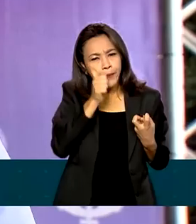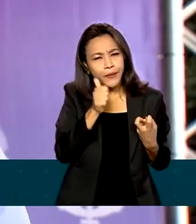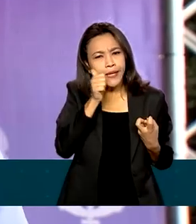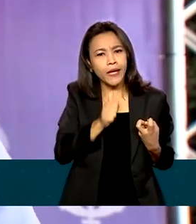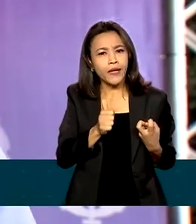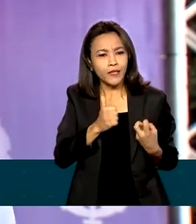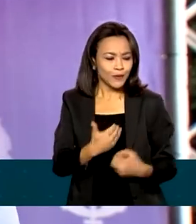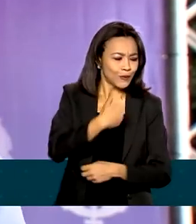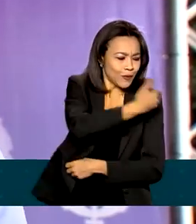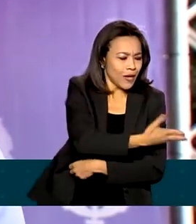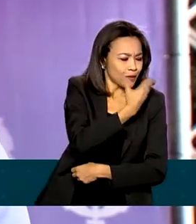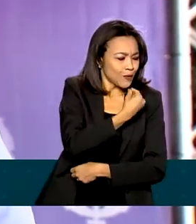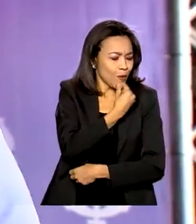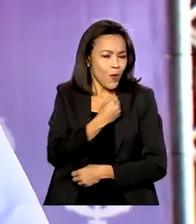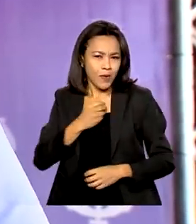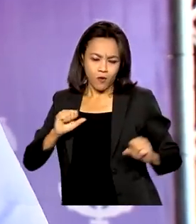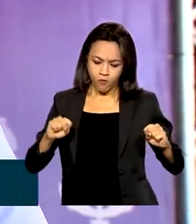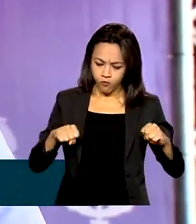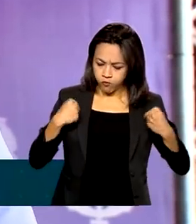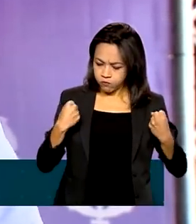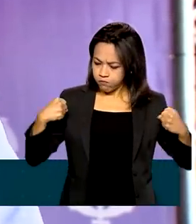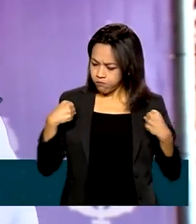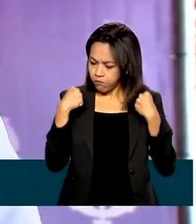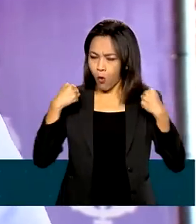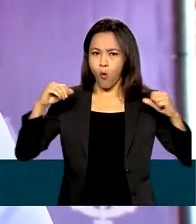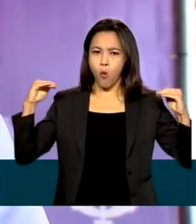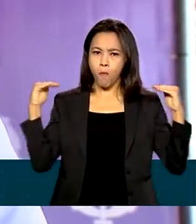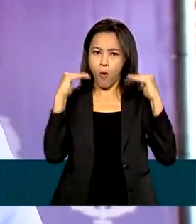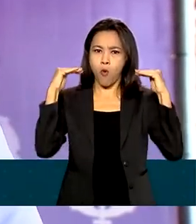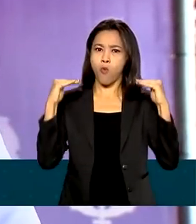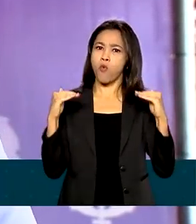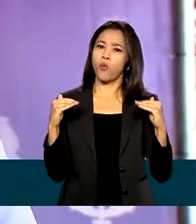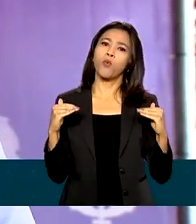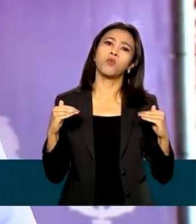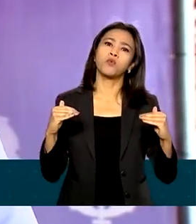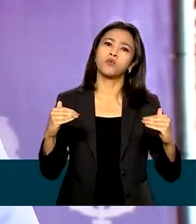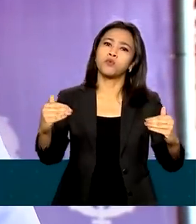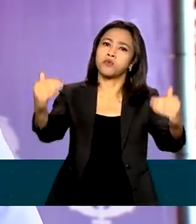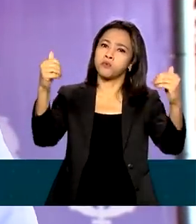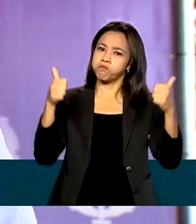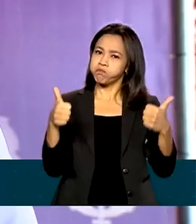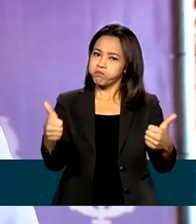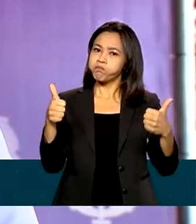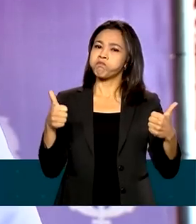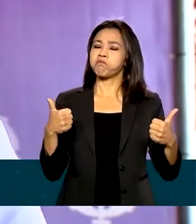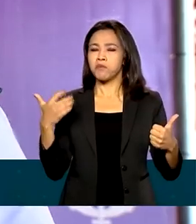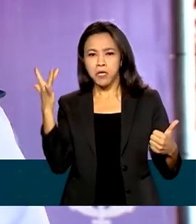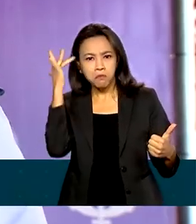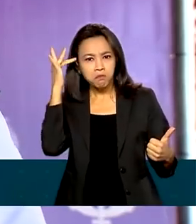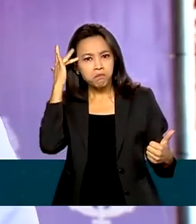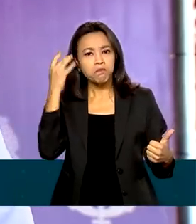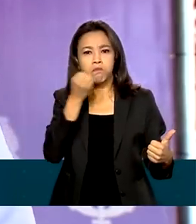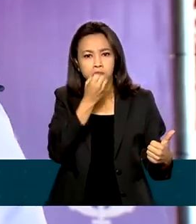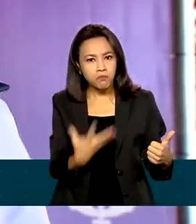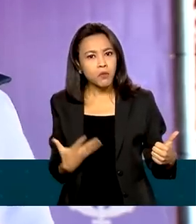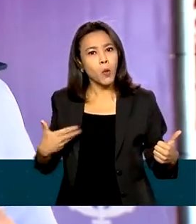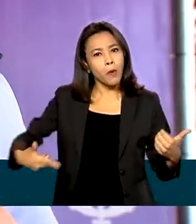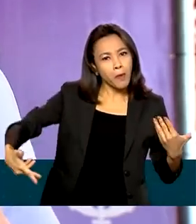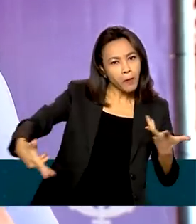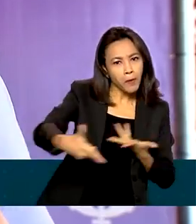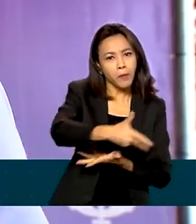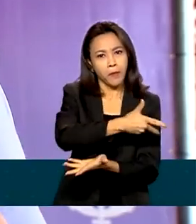ombreada com o homem, amplia a capacidade da força, torna a força muito mais resiliente, moderna,